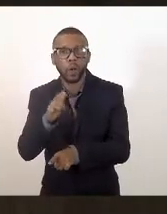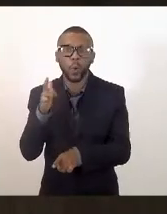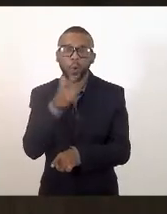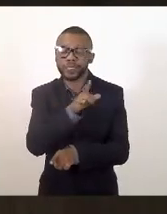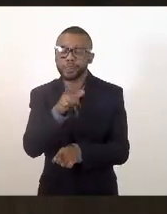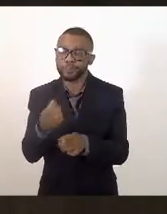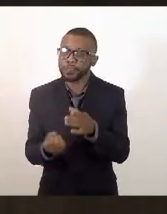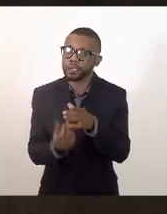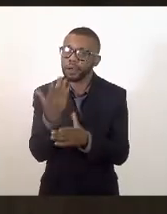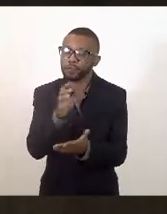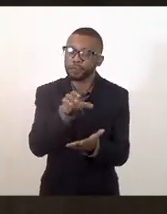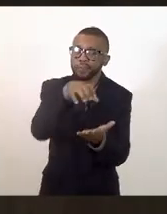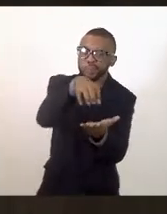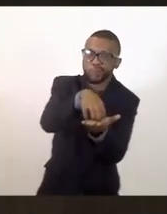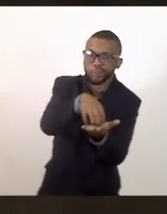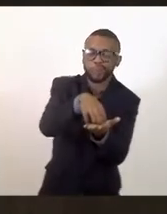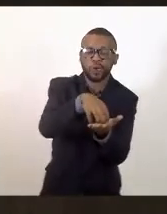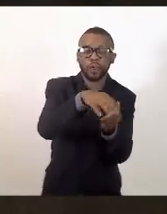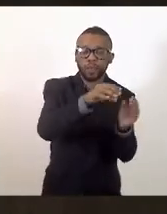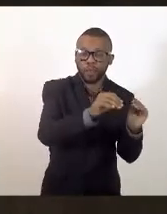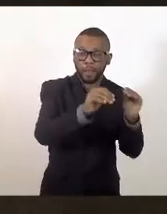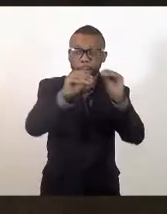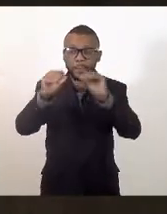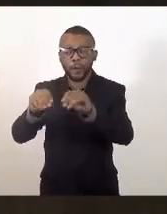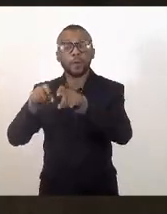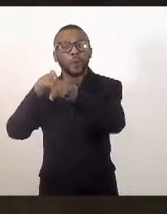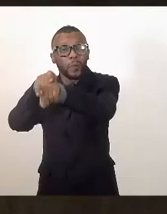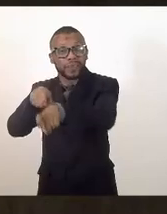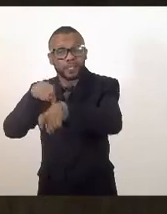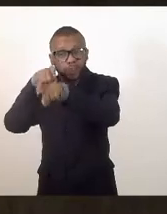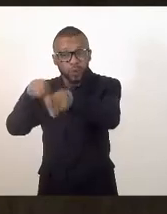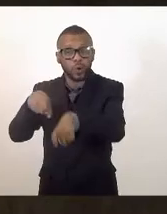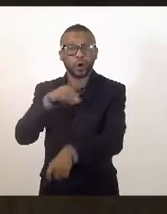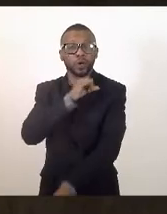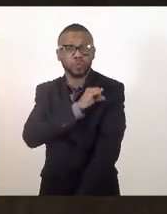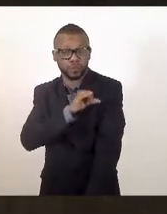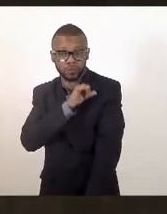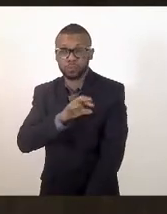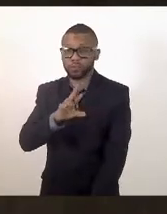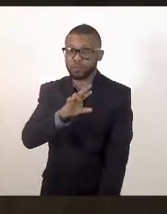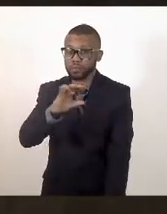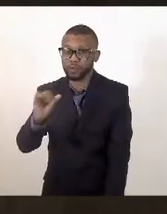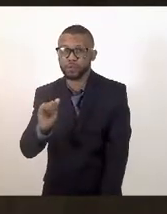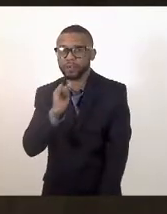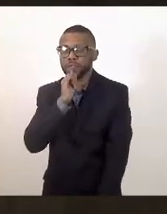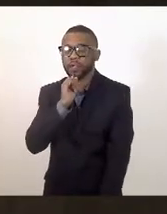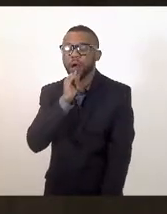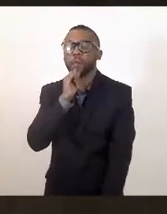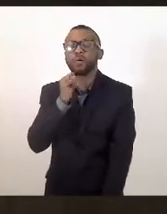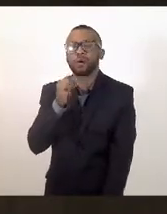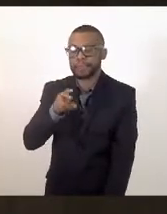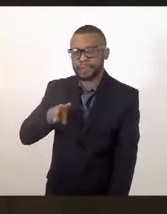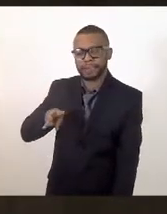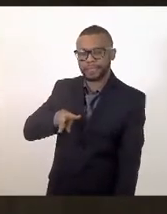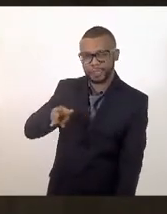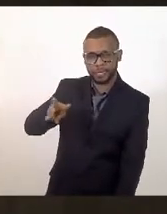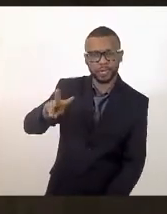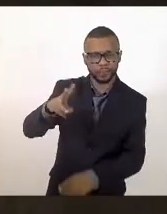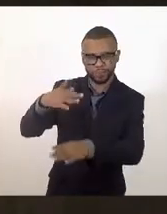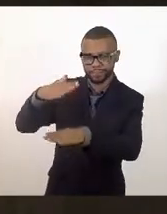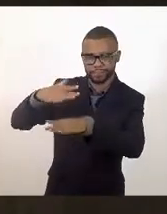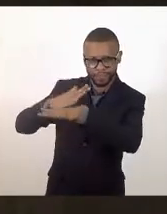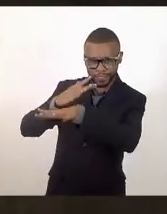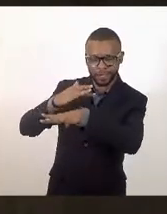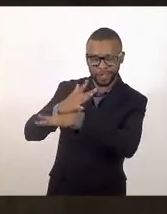para o interior do Estado, aí faço aqui, a título de exemplo, a cidade de Três Rios, mas quero, senhor